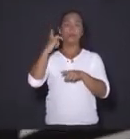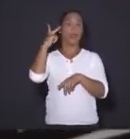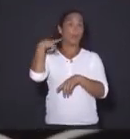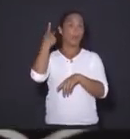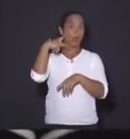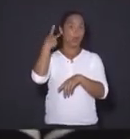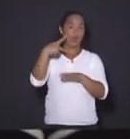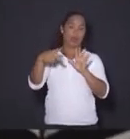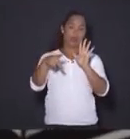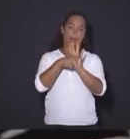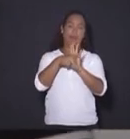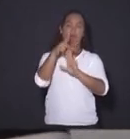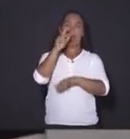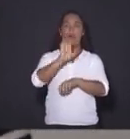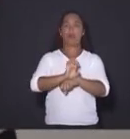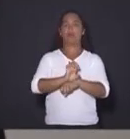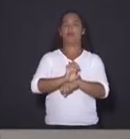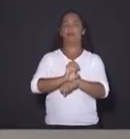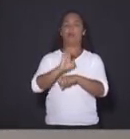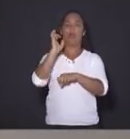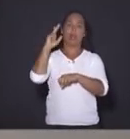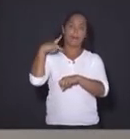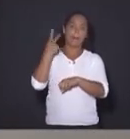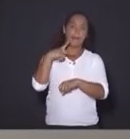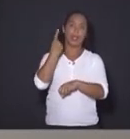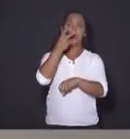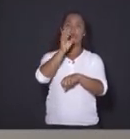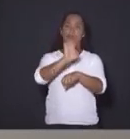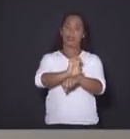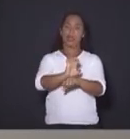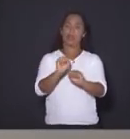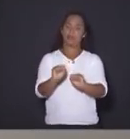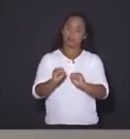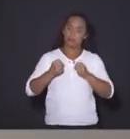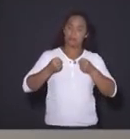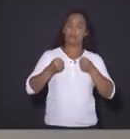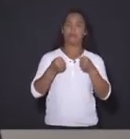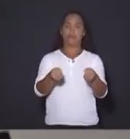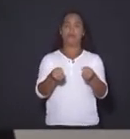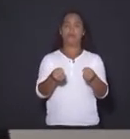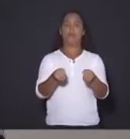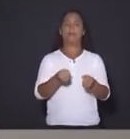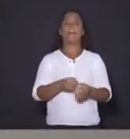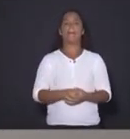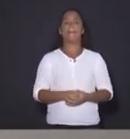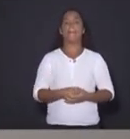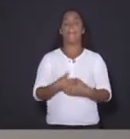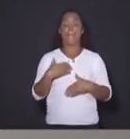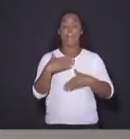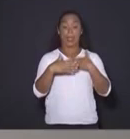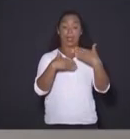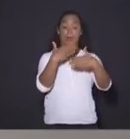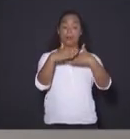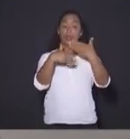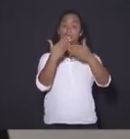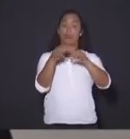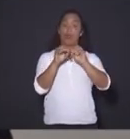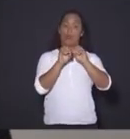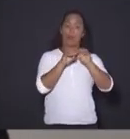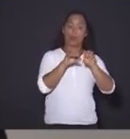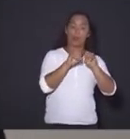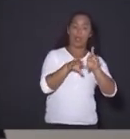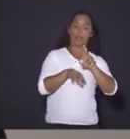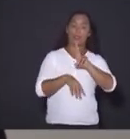estado que se faz com política de estado que se faça operação do racismo e nesse processo de educação e reeducação